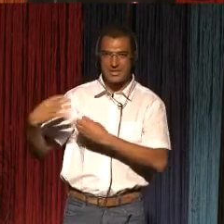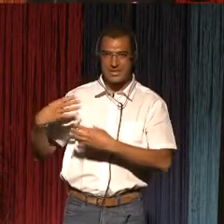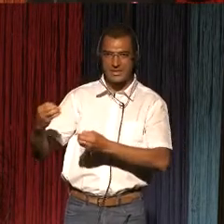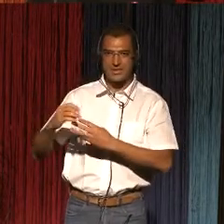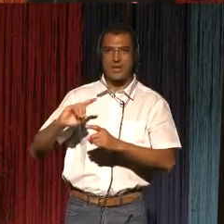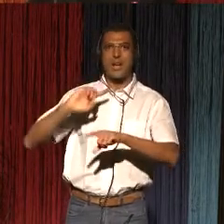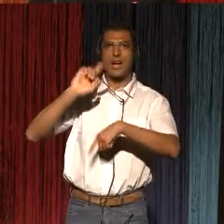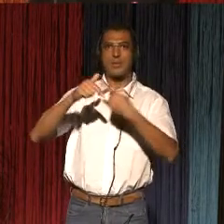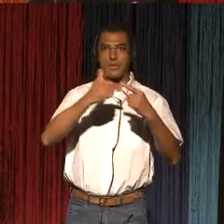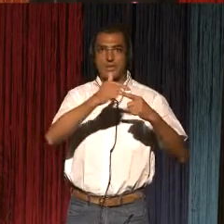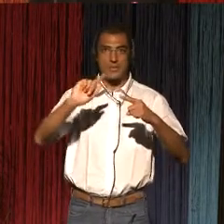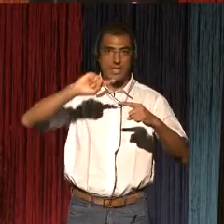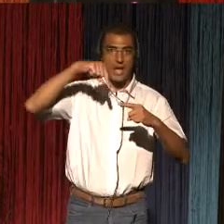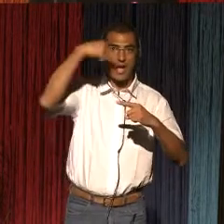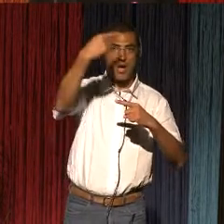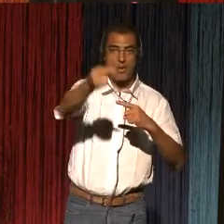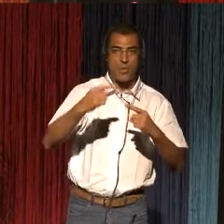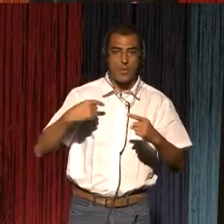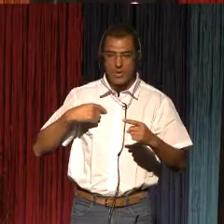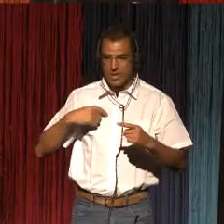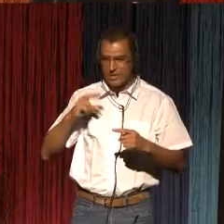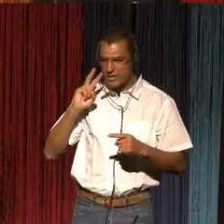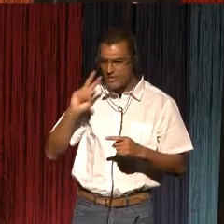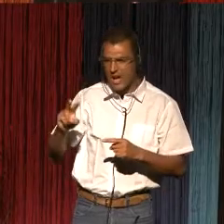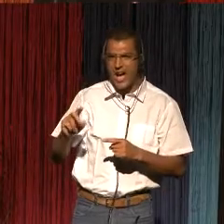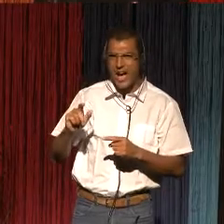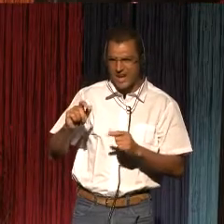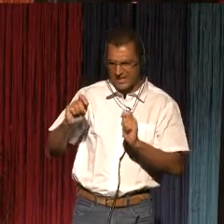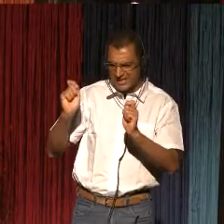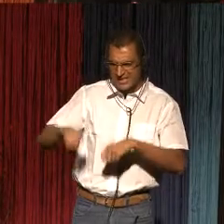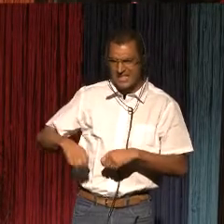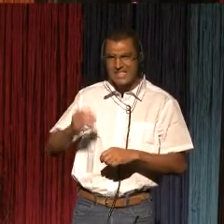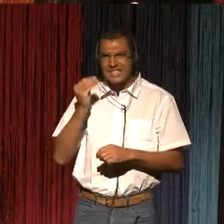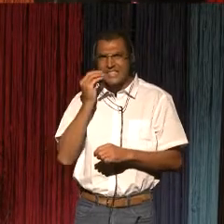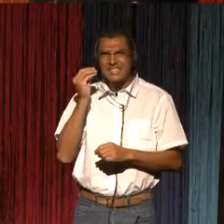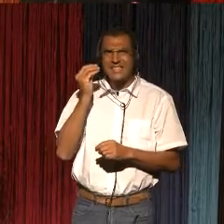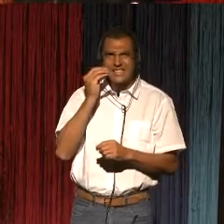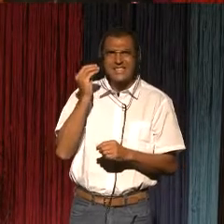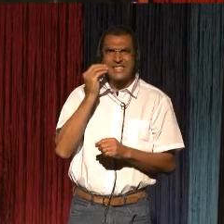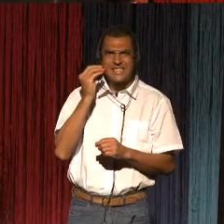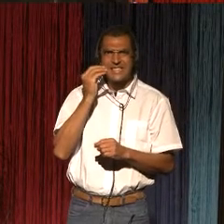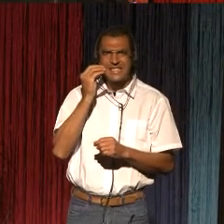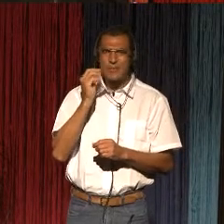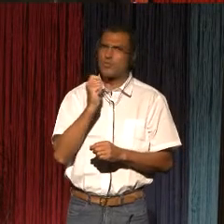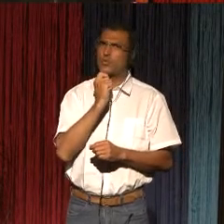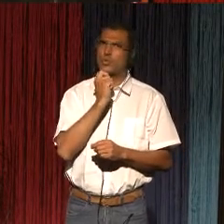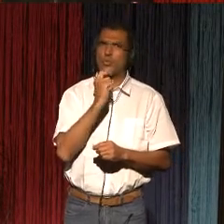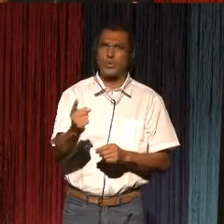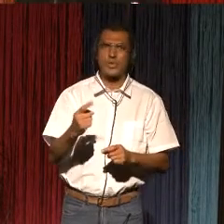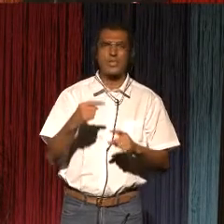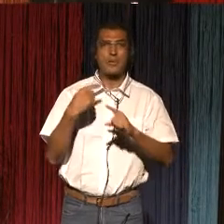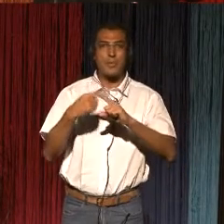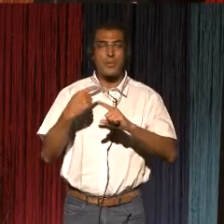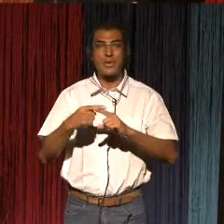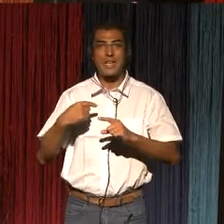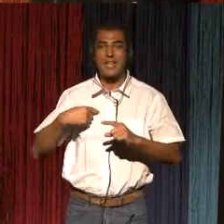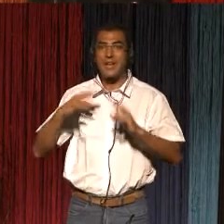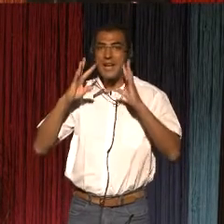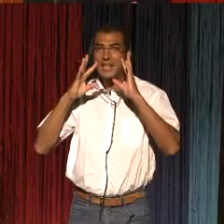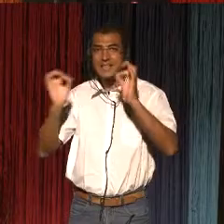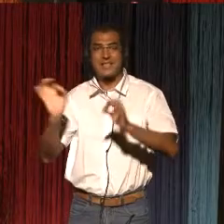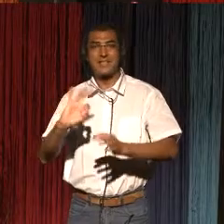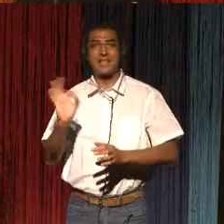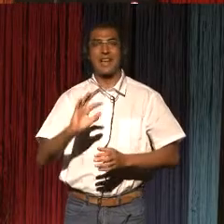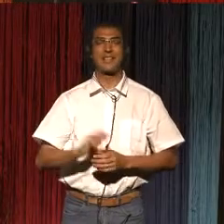sabia? Não, porque na semana anterior eu não tinha, prestado atenção, eu não estava ali focada.